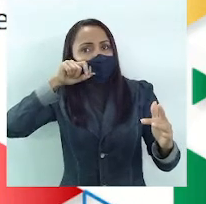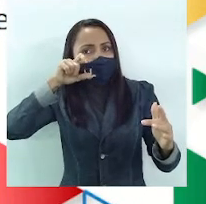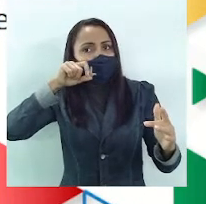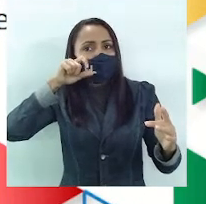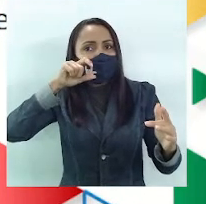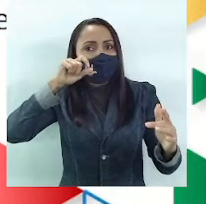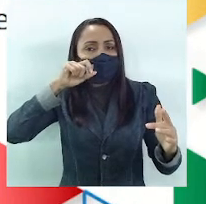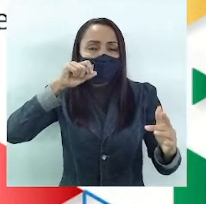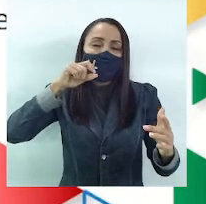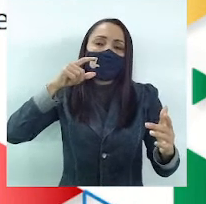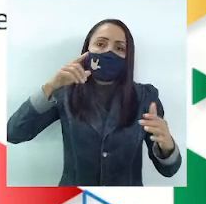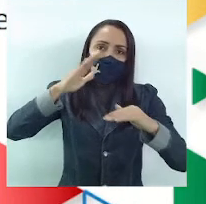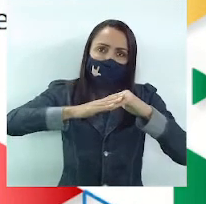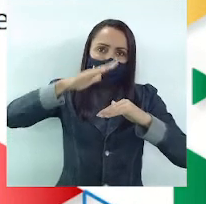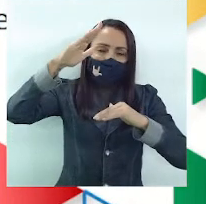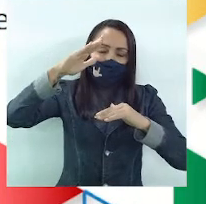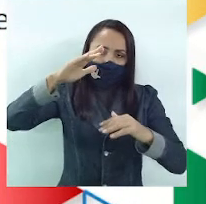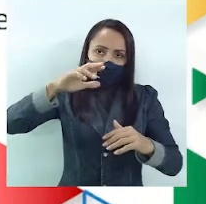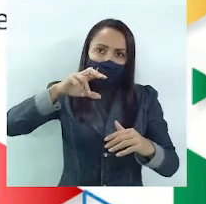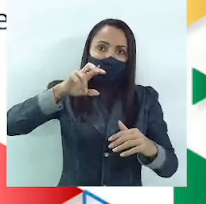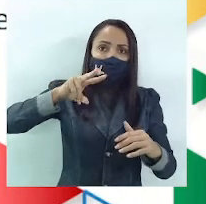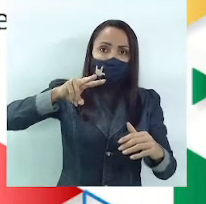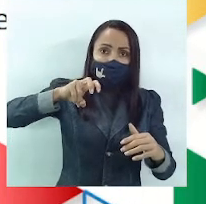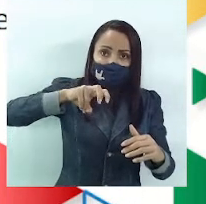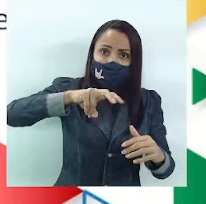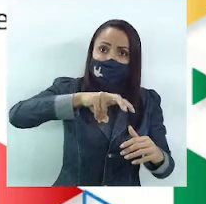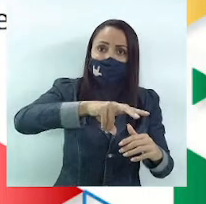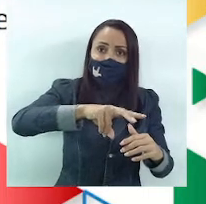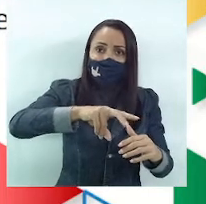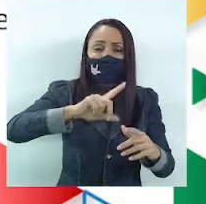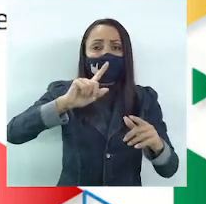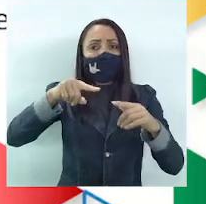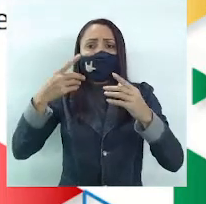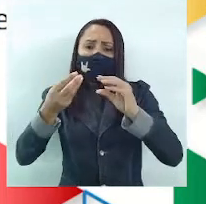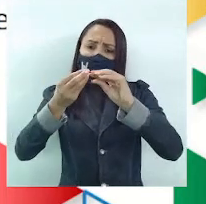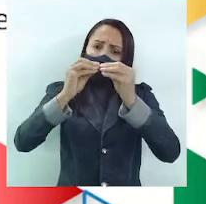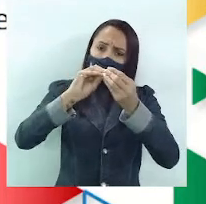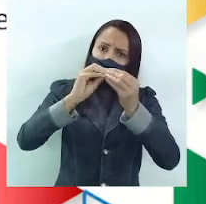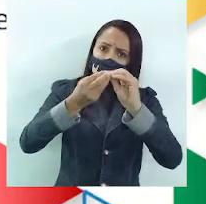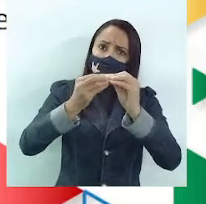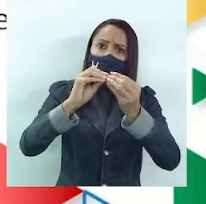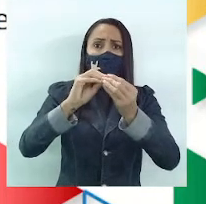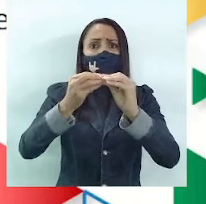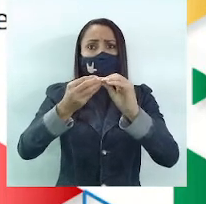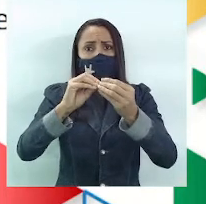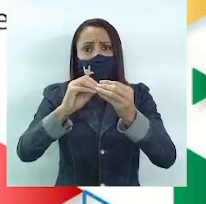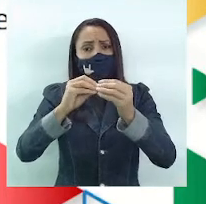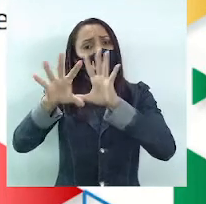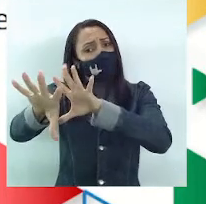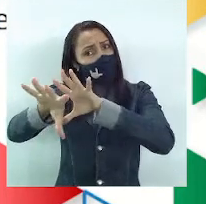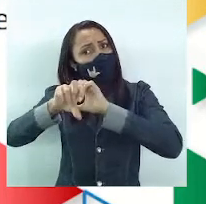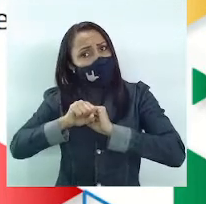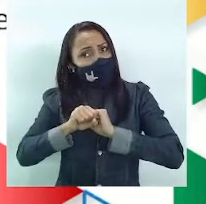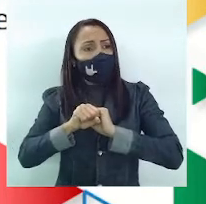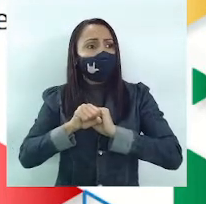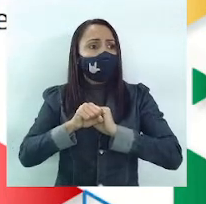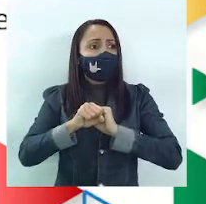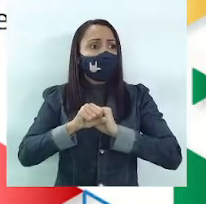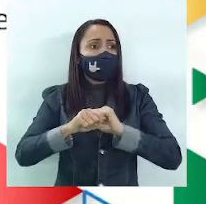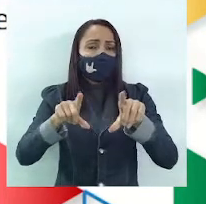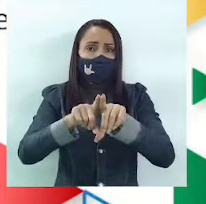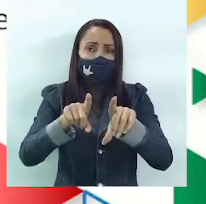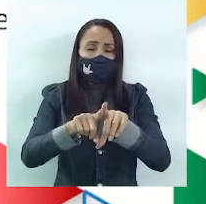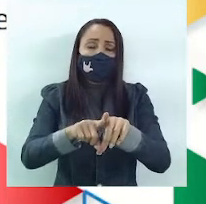tem mais bactérias ali que produzem a cárie e através do beijo ela é transmissível. Lógico, se a pessoa